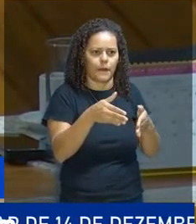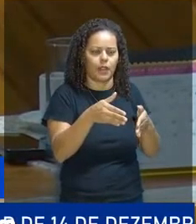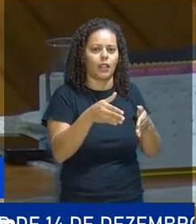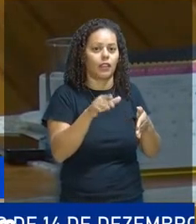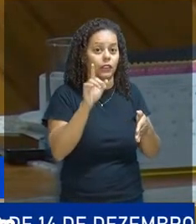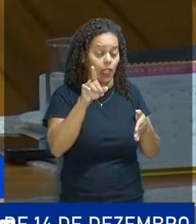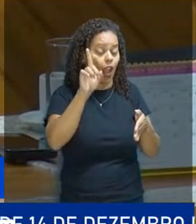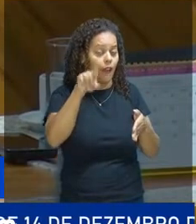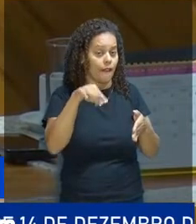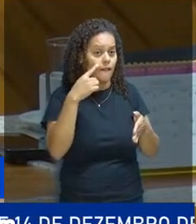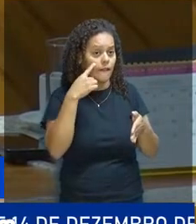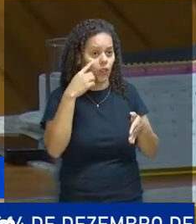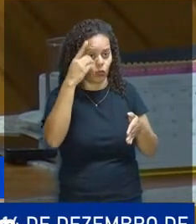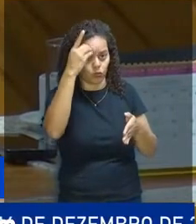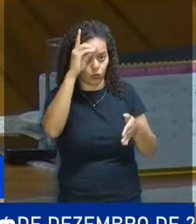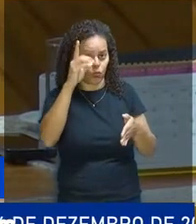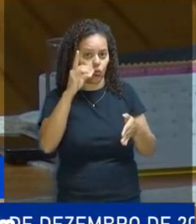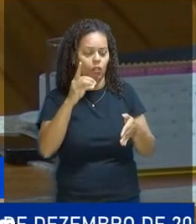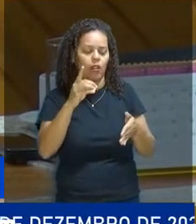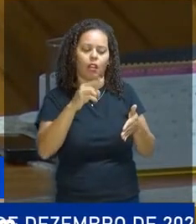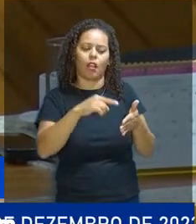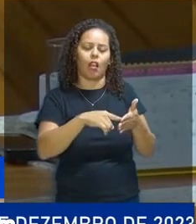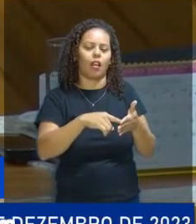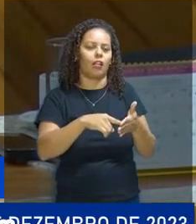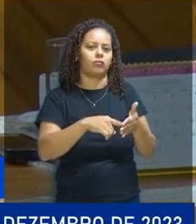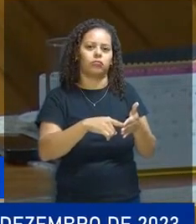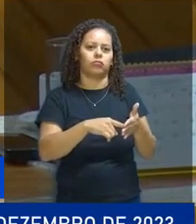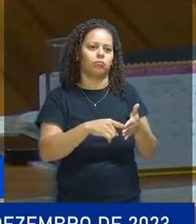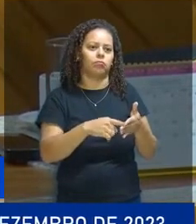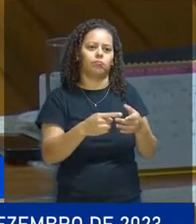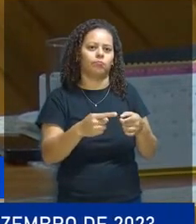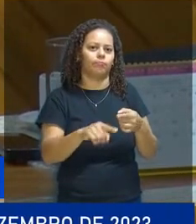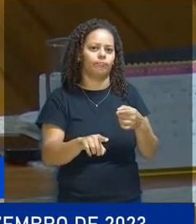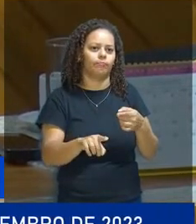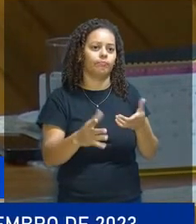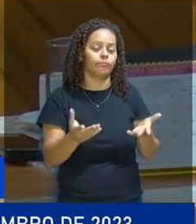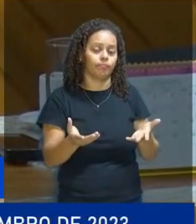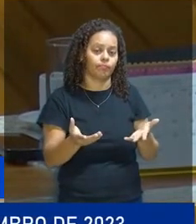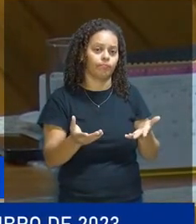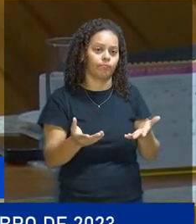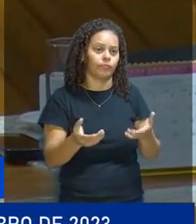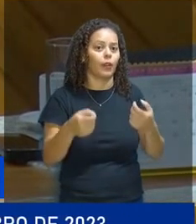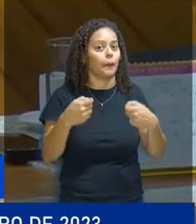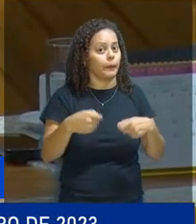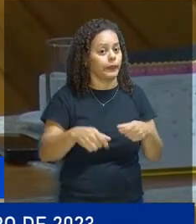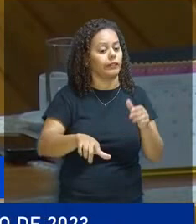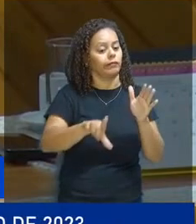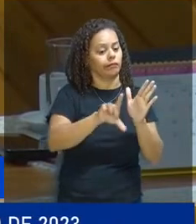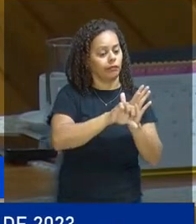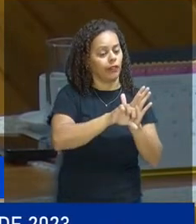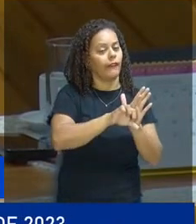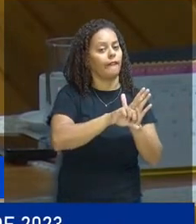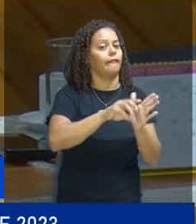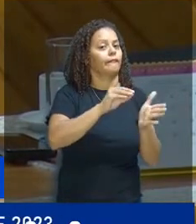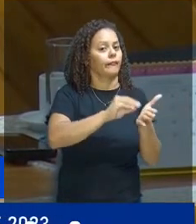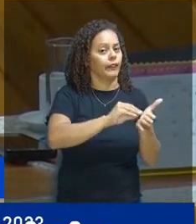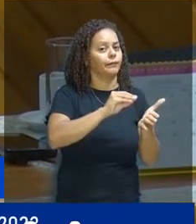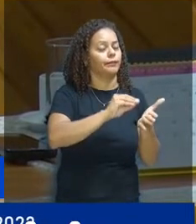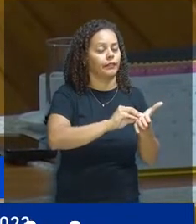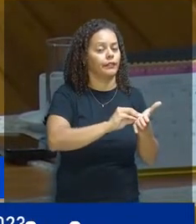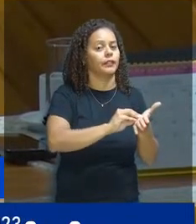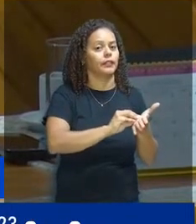fato, o diretório não cumpriu o que a legislação, o que a norma de regência prevê, de modo